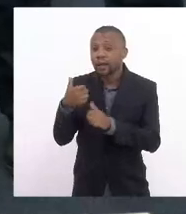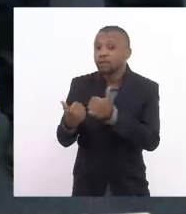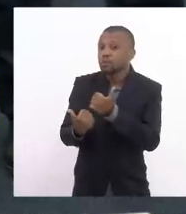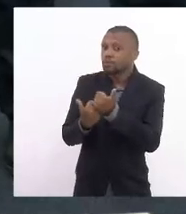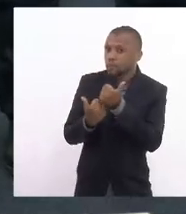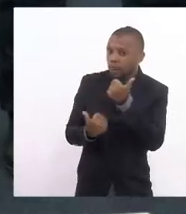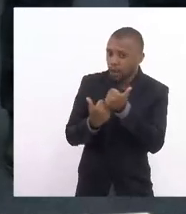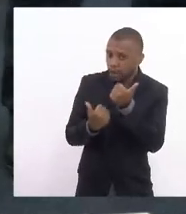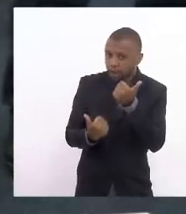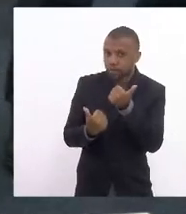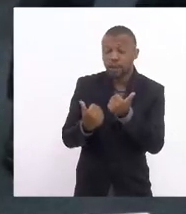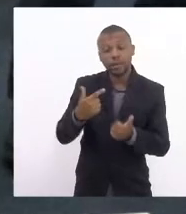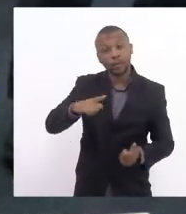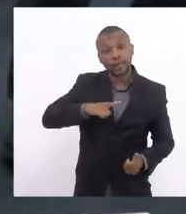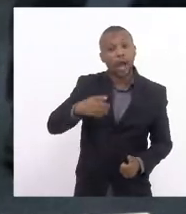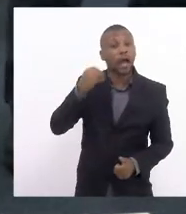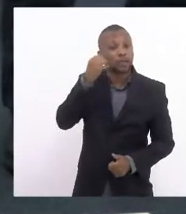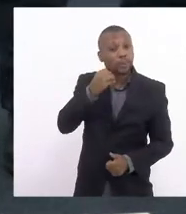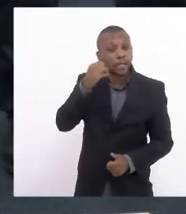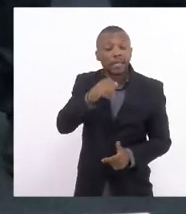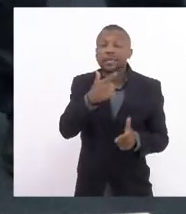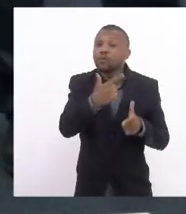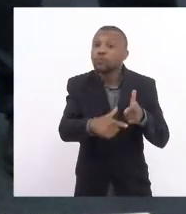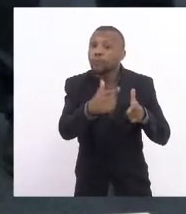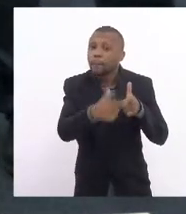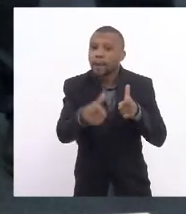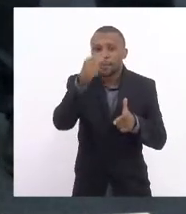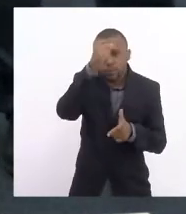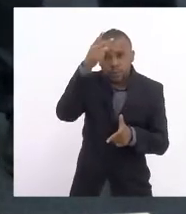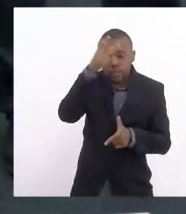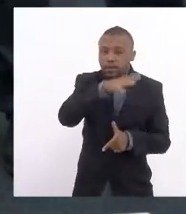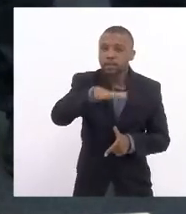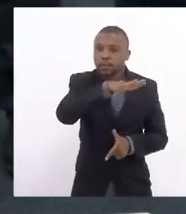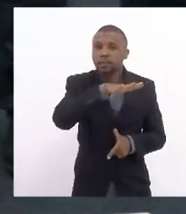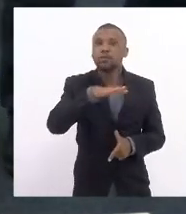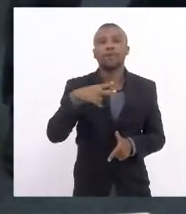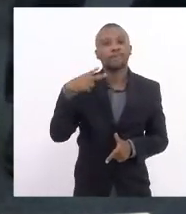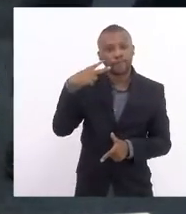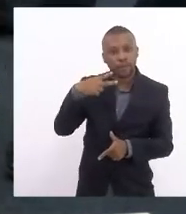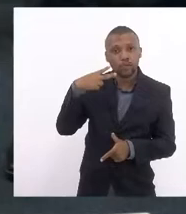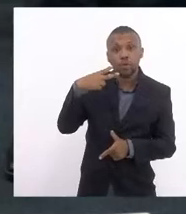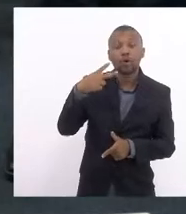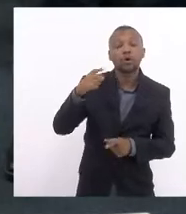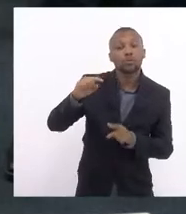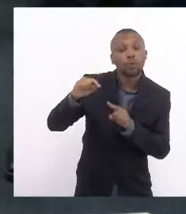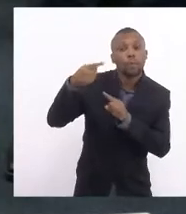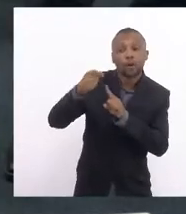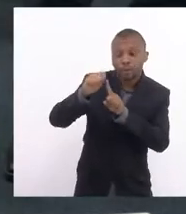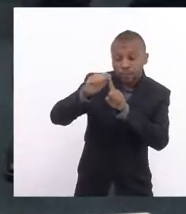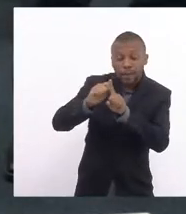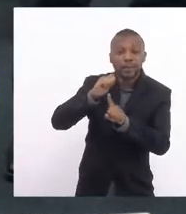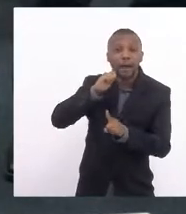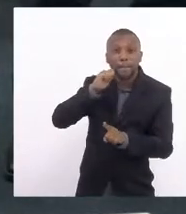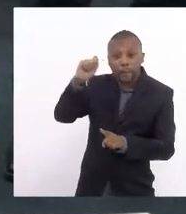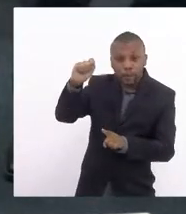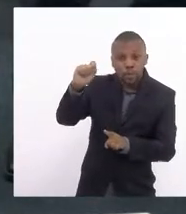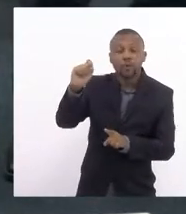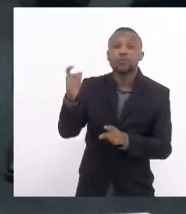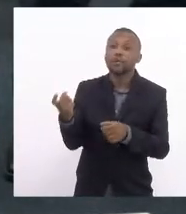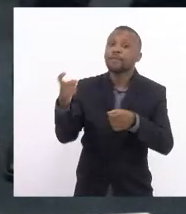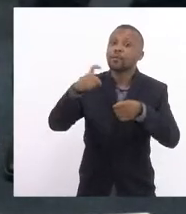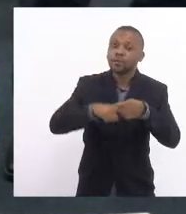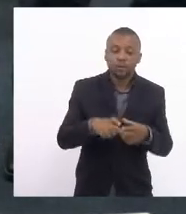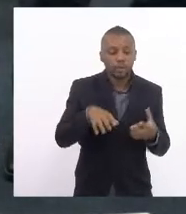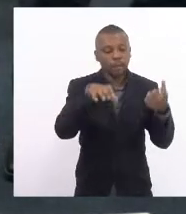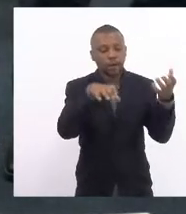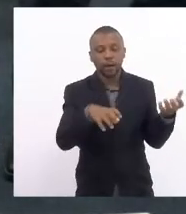e eu vivo os problemas da cidade todos os dias. Estou vereador licenciado em abril desse ano, mês que vem eu estou voltando para a Câmara